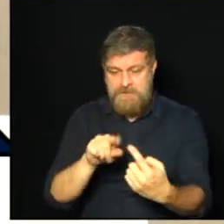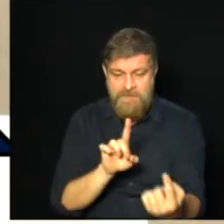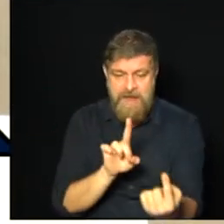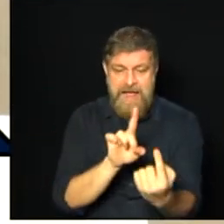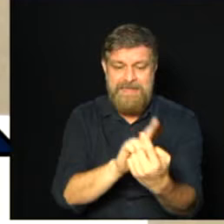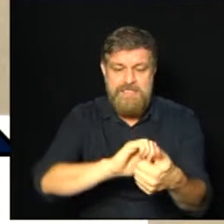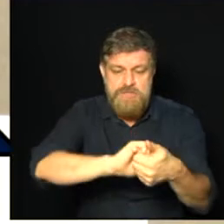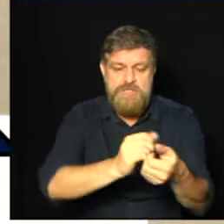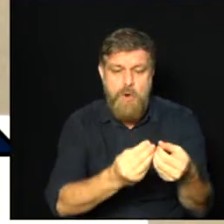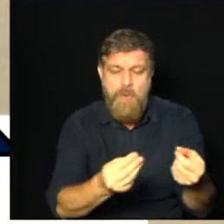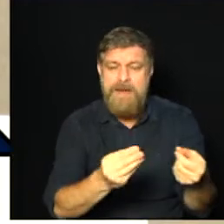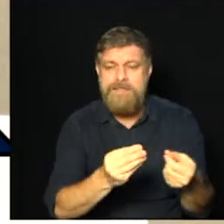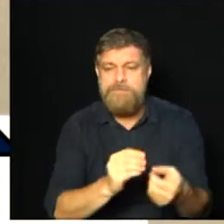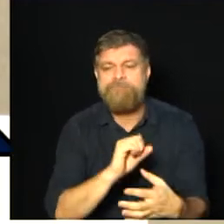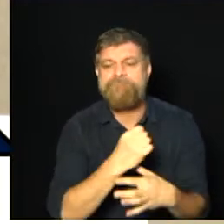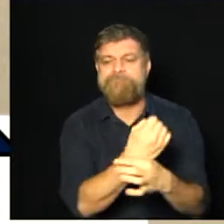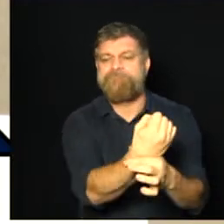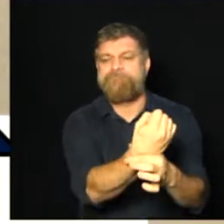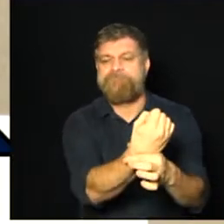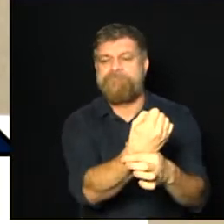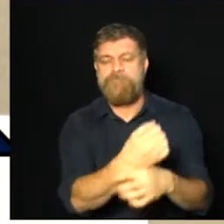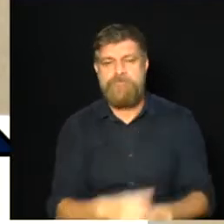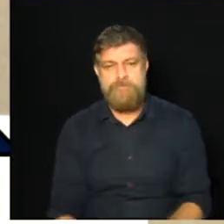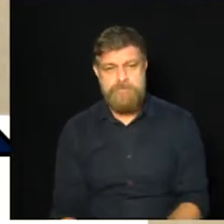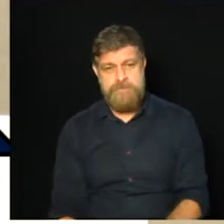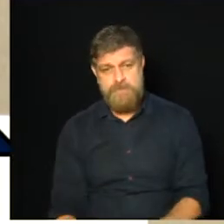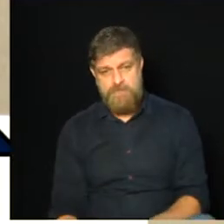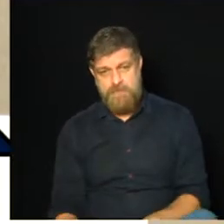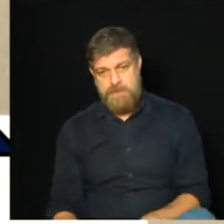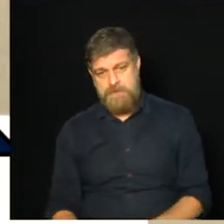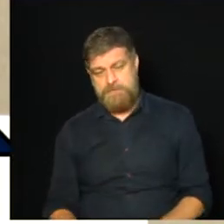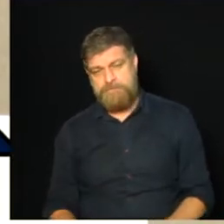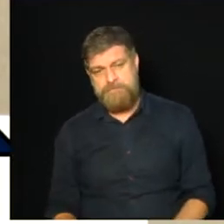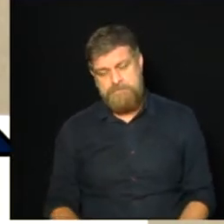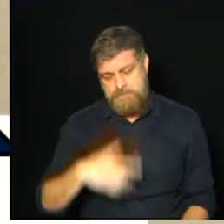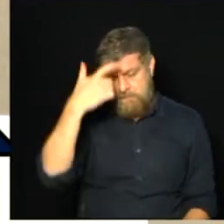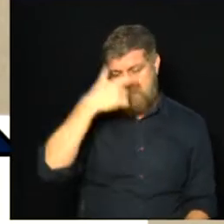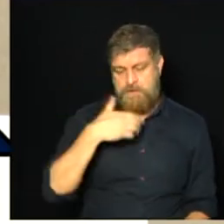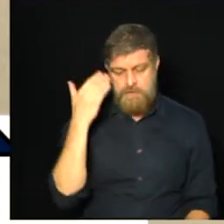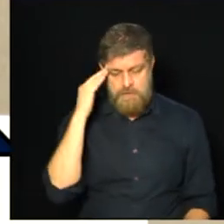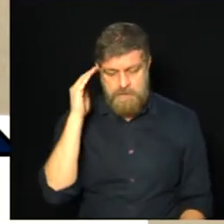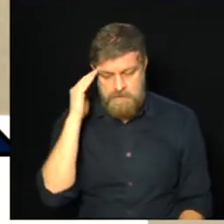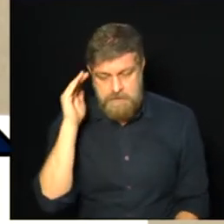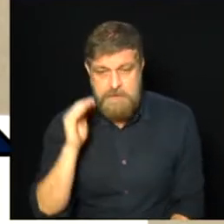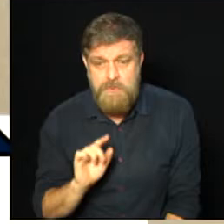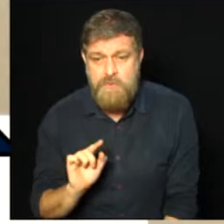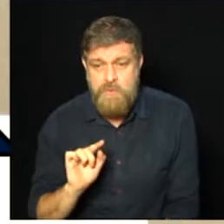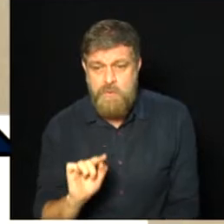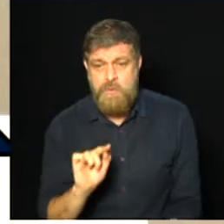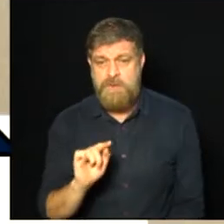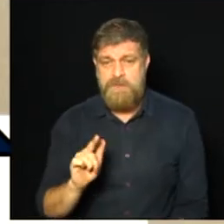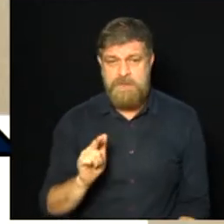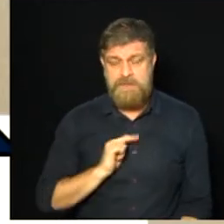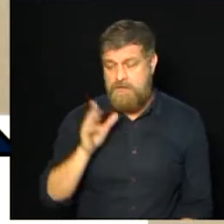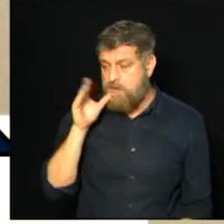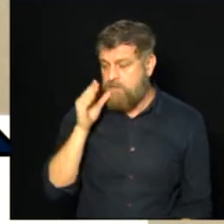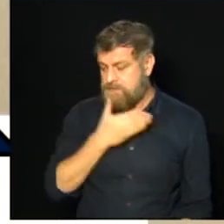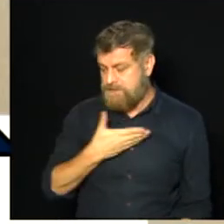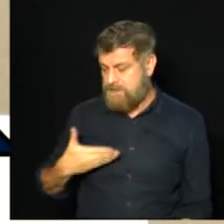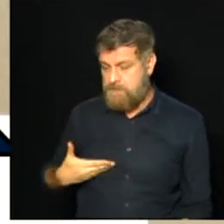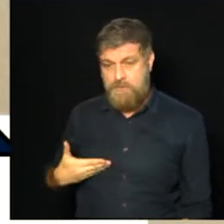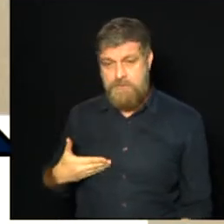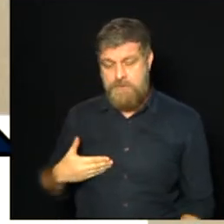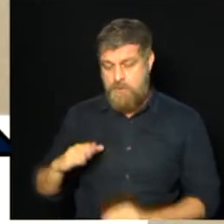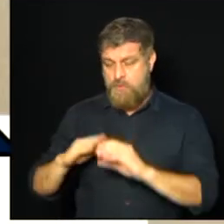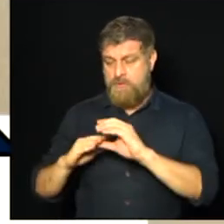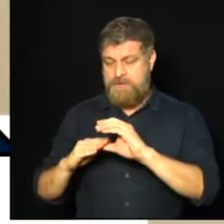de qualidade. Tá? Então, eu entendo que o fato de ser servidor público, concursado